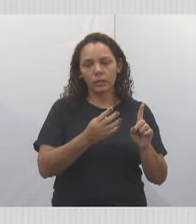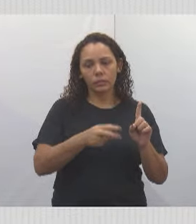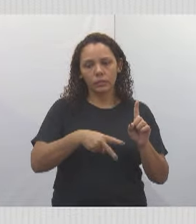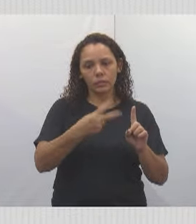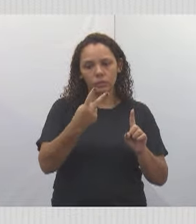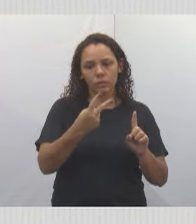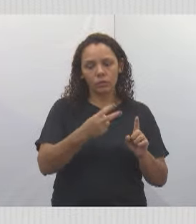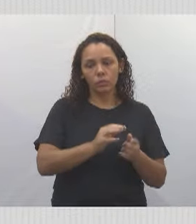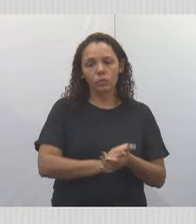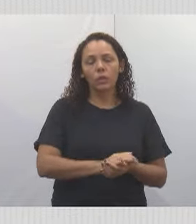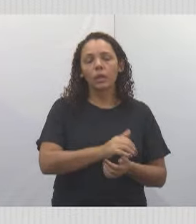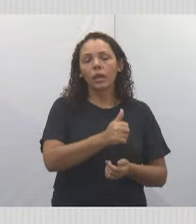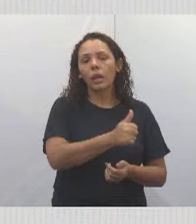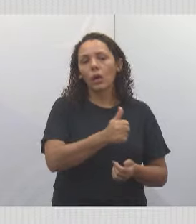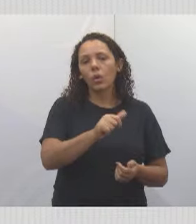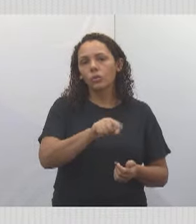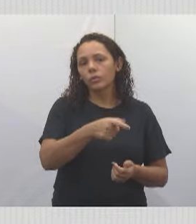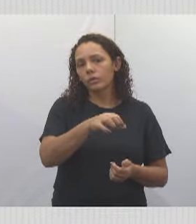uma taxa de